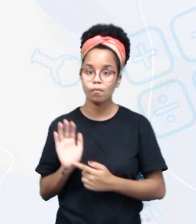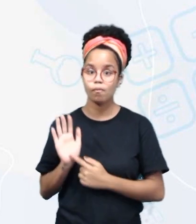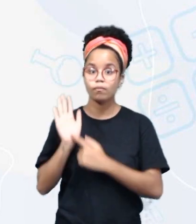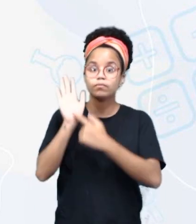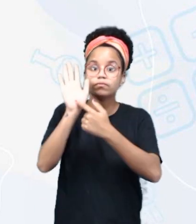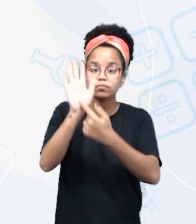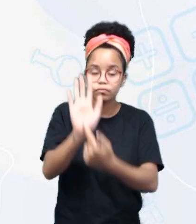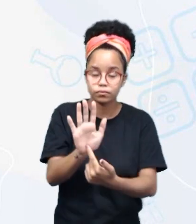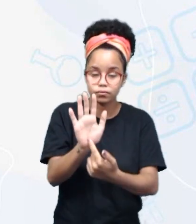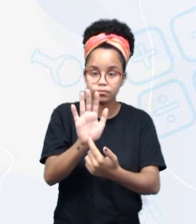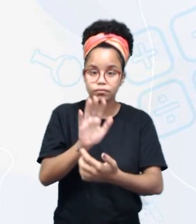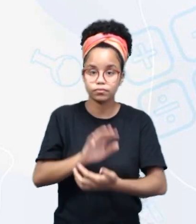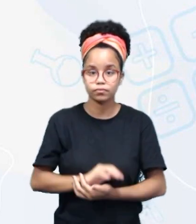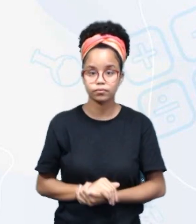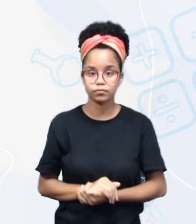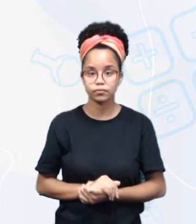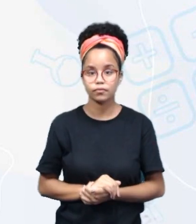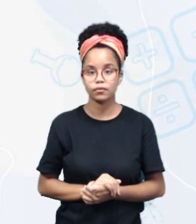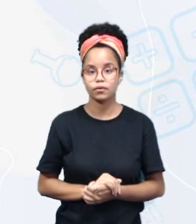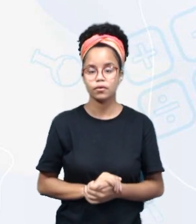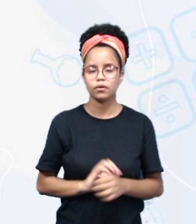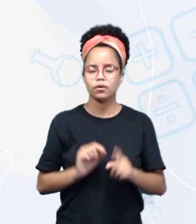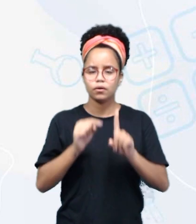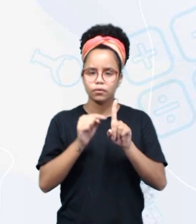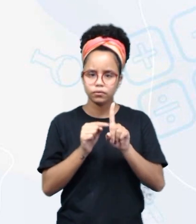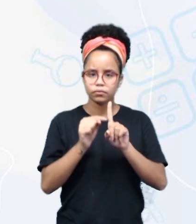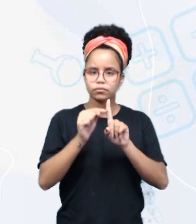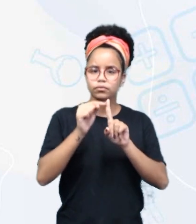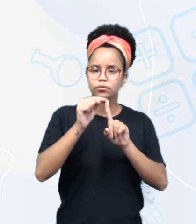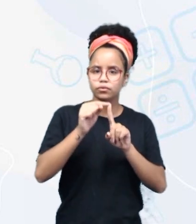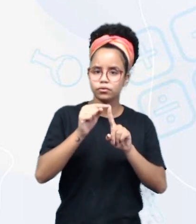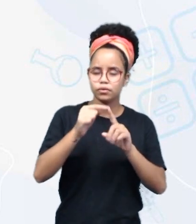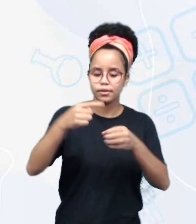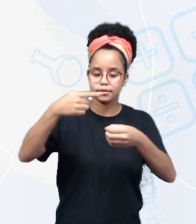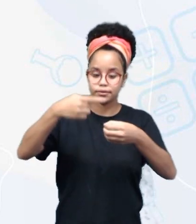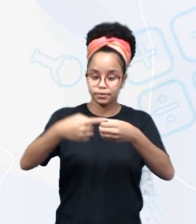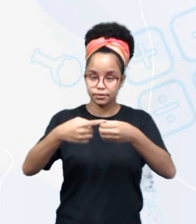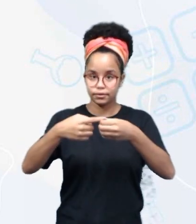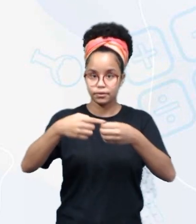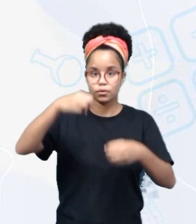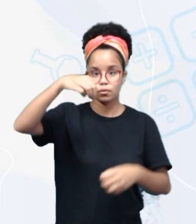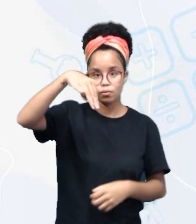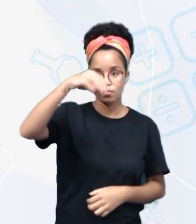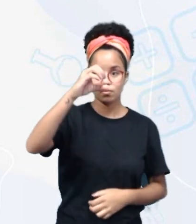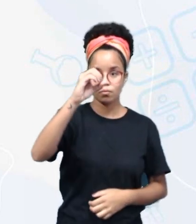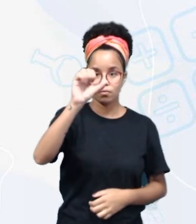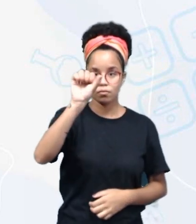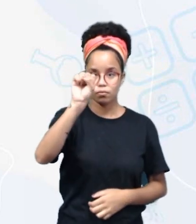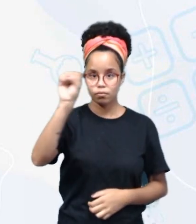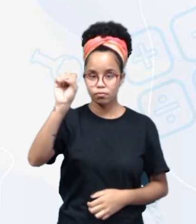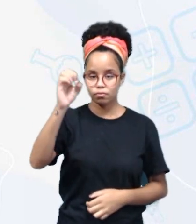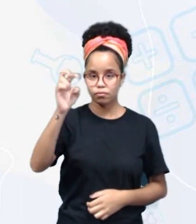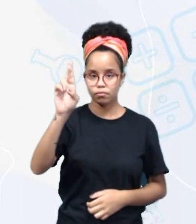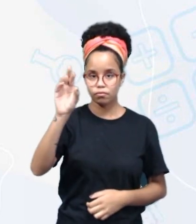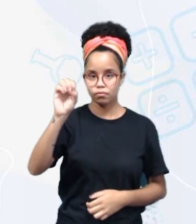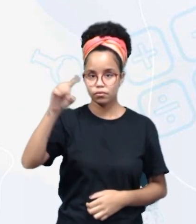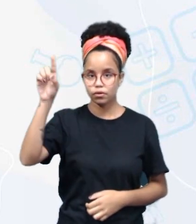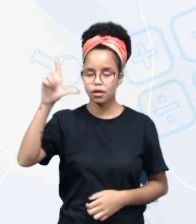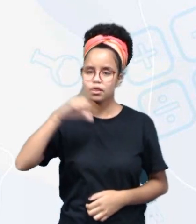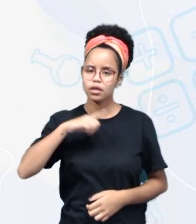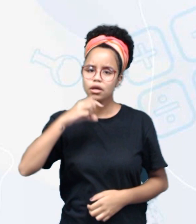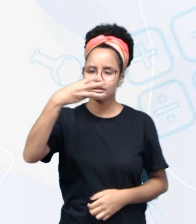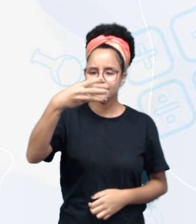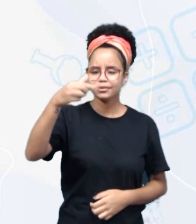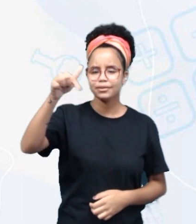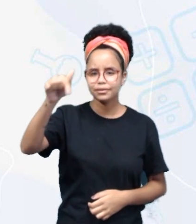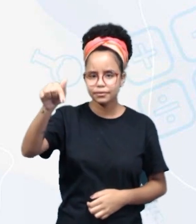mostrando a temperatura na cidade de Mossoró. A temperatura vai ser 30 graus Celsius, mas